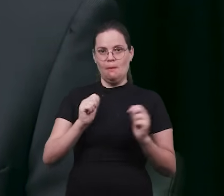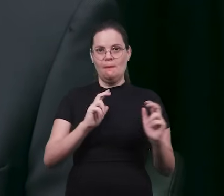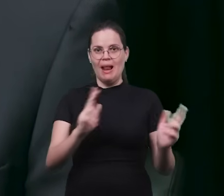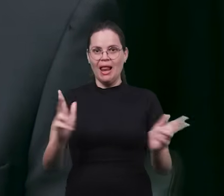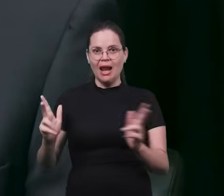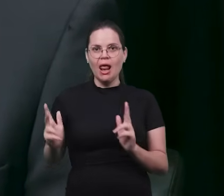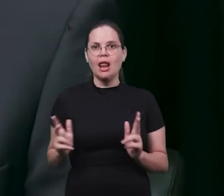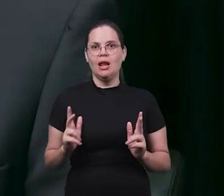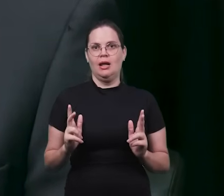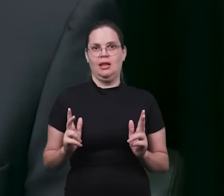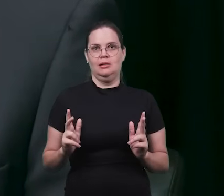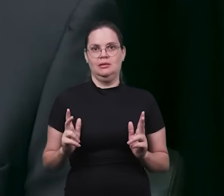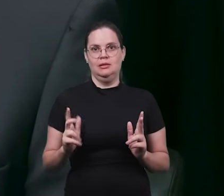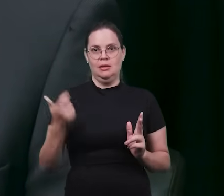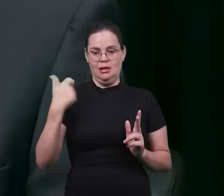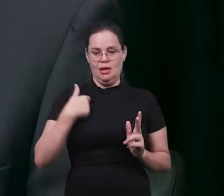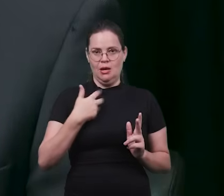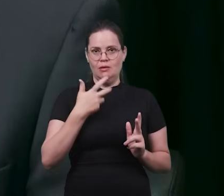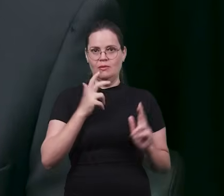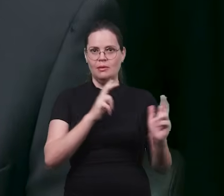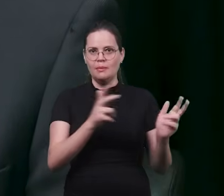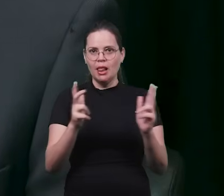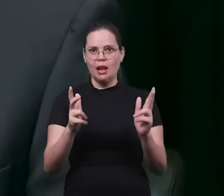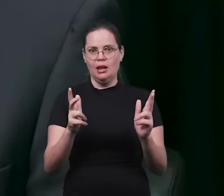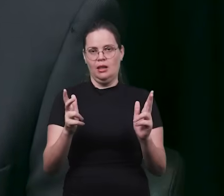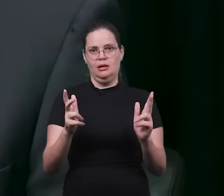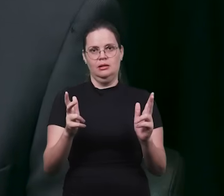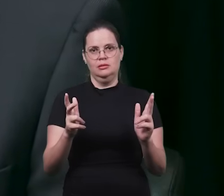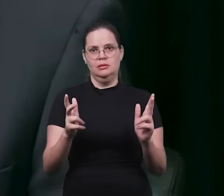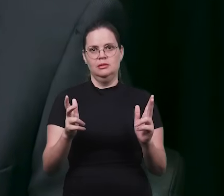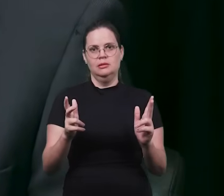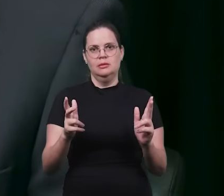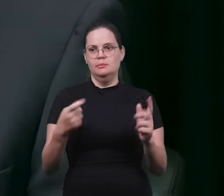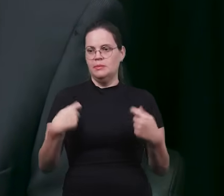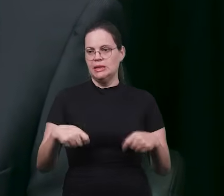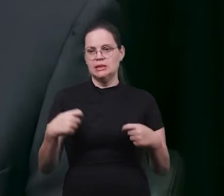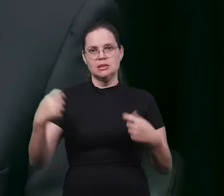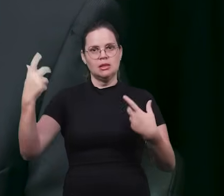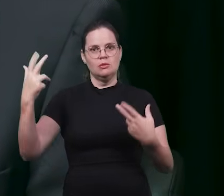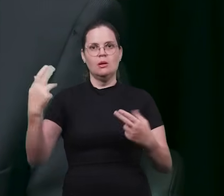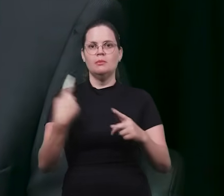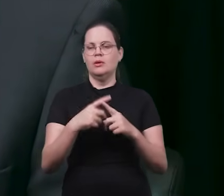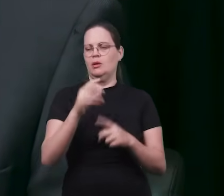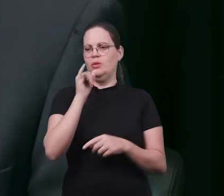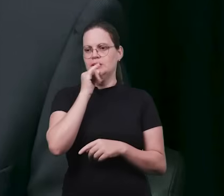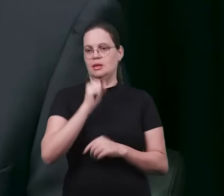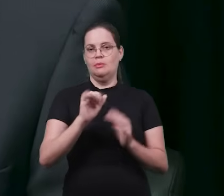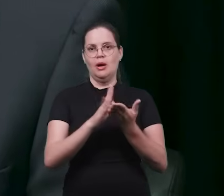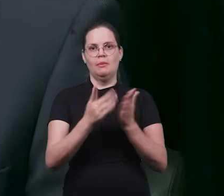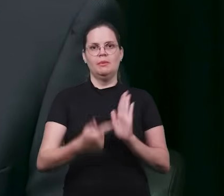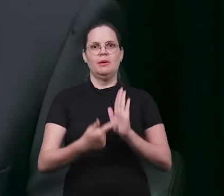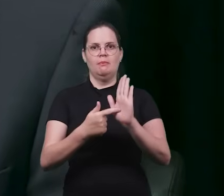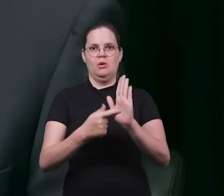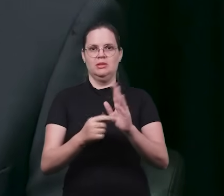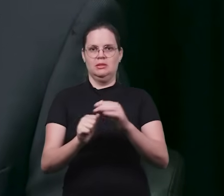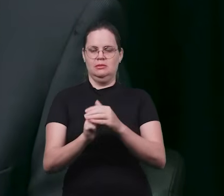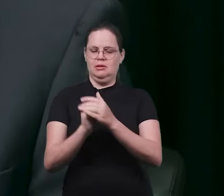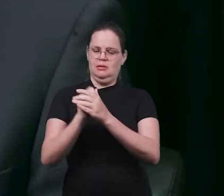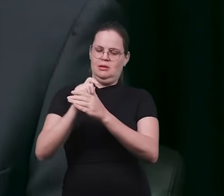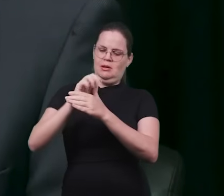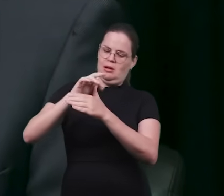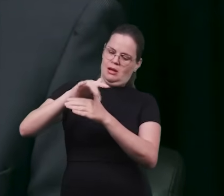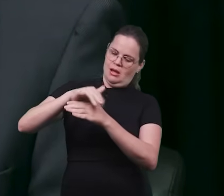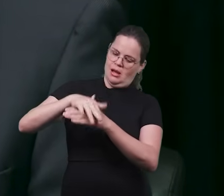né? Uma mesma fonte não pode deitar água boa e